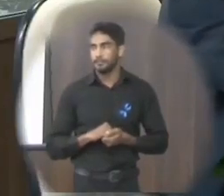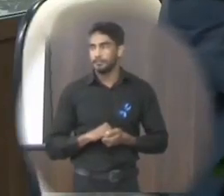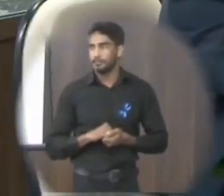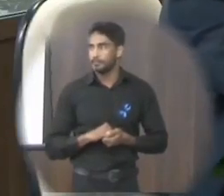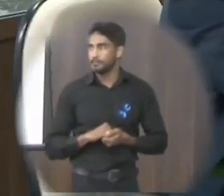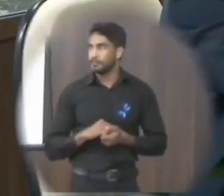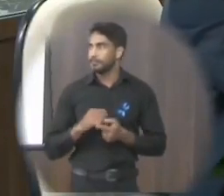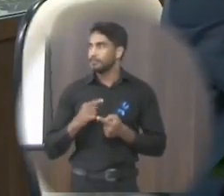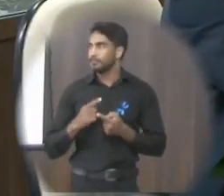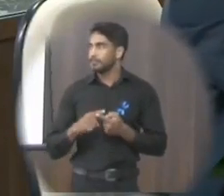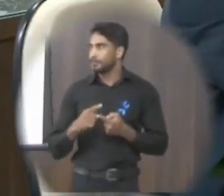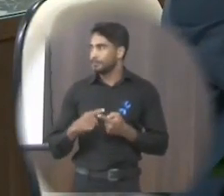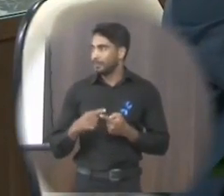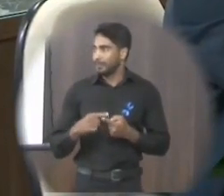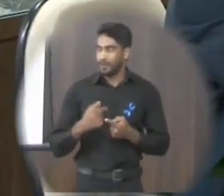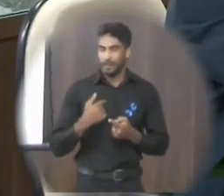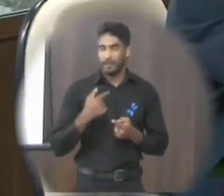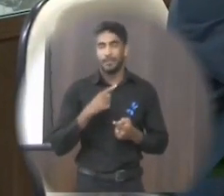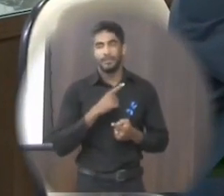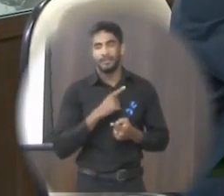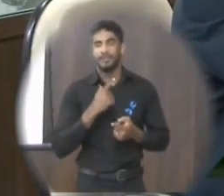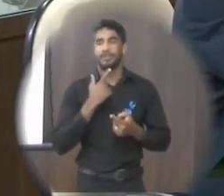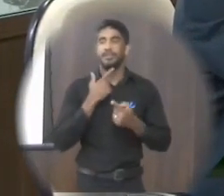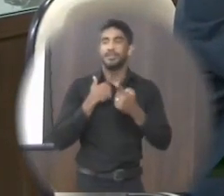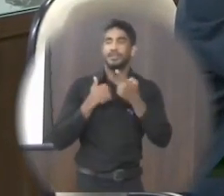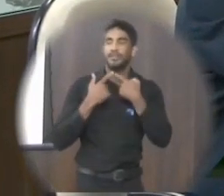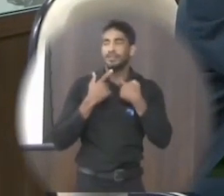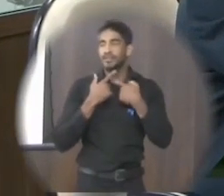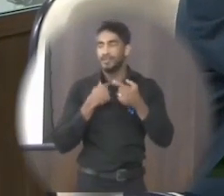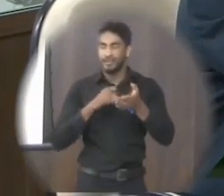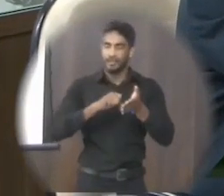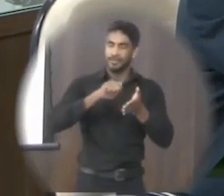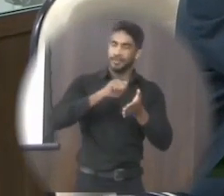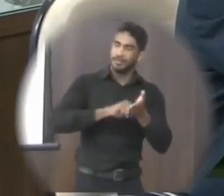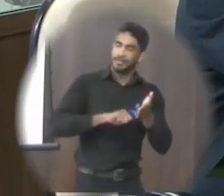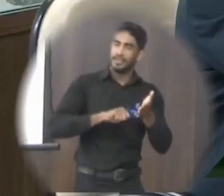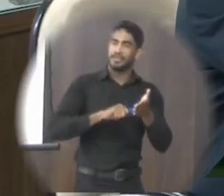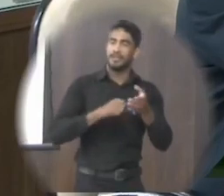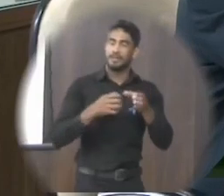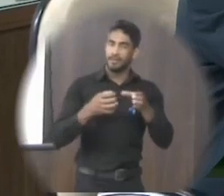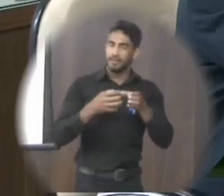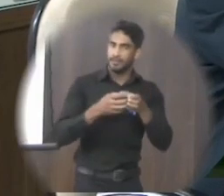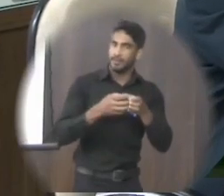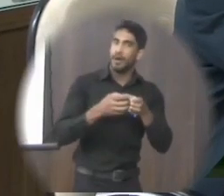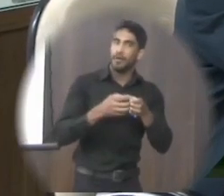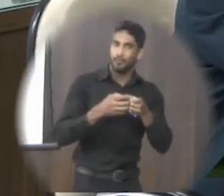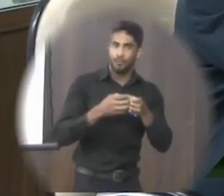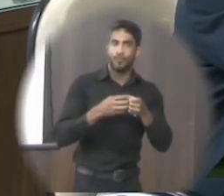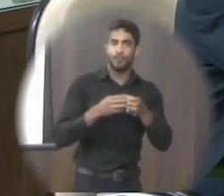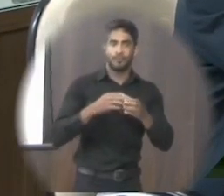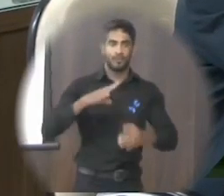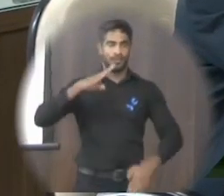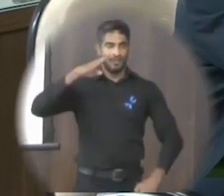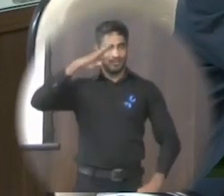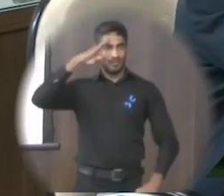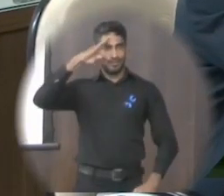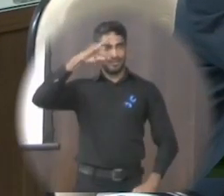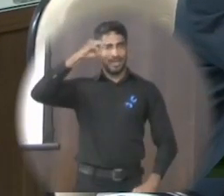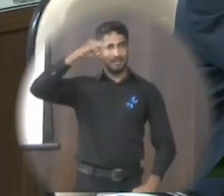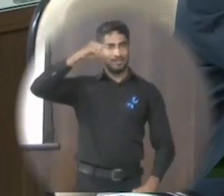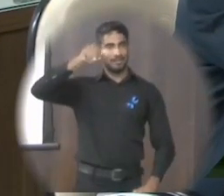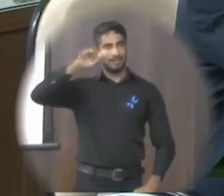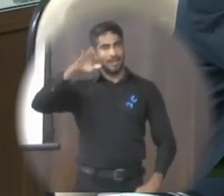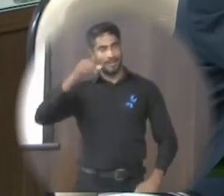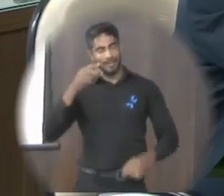Além disso tudo, eu tinha o desejo de assinar, porque ele faz parte do grupo nosso, que chama Soldados de Maria. Inclusive, no